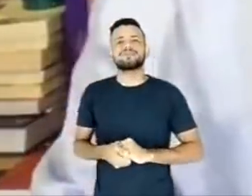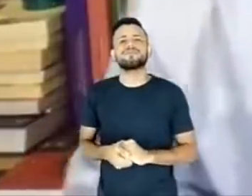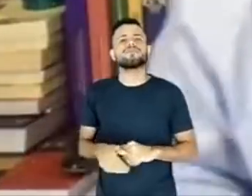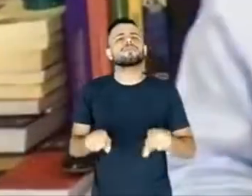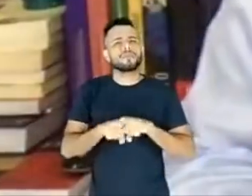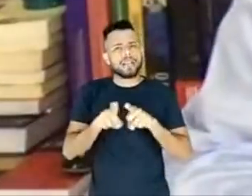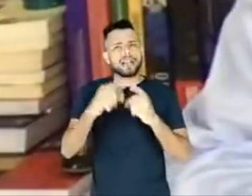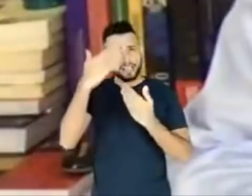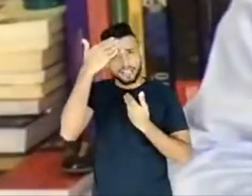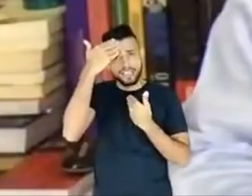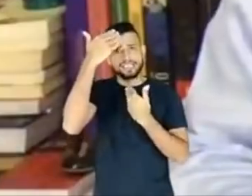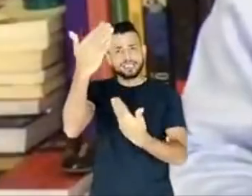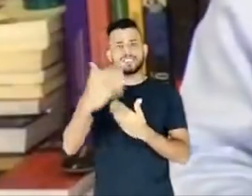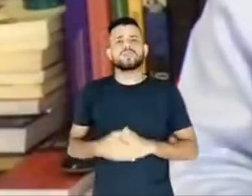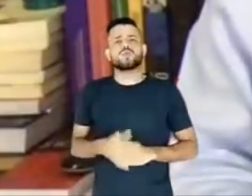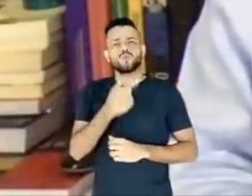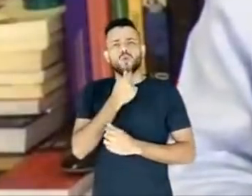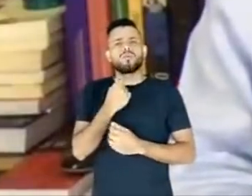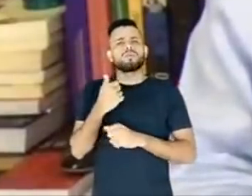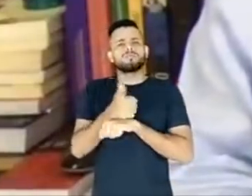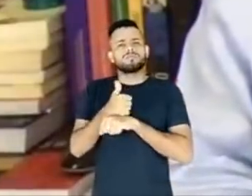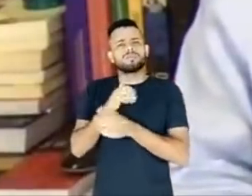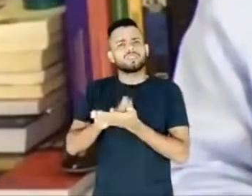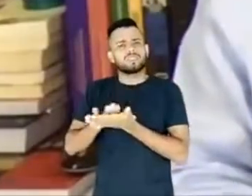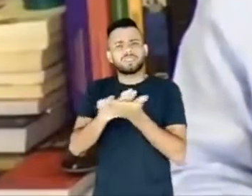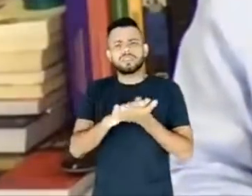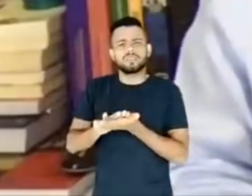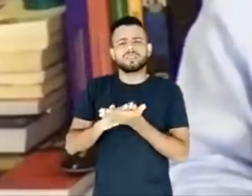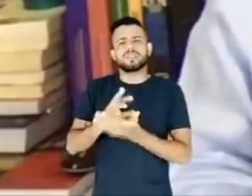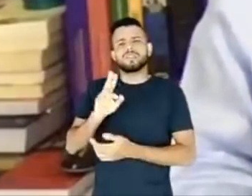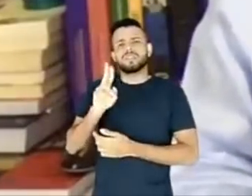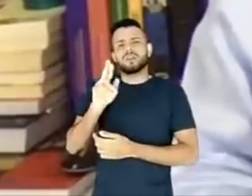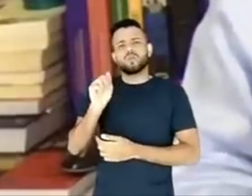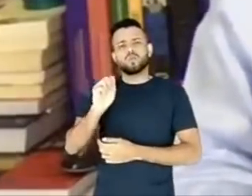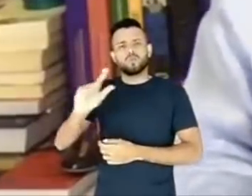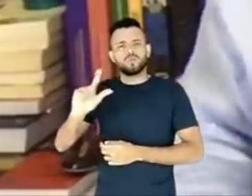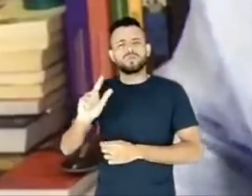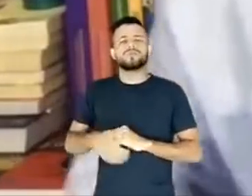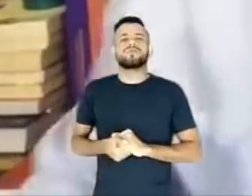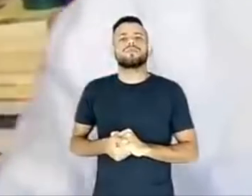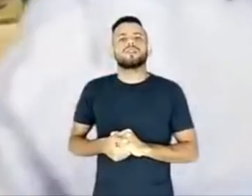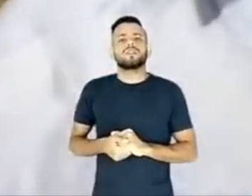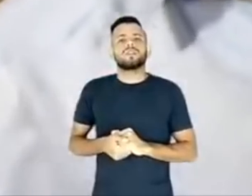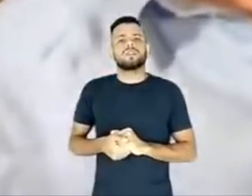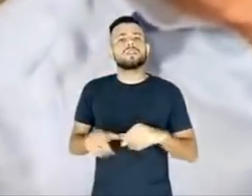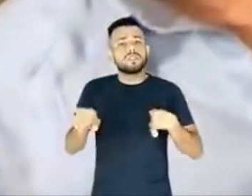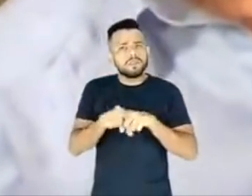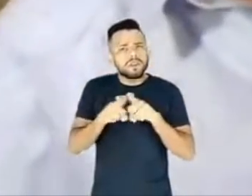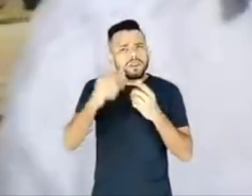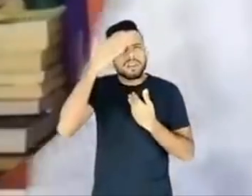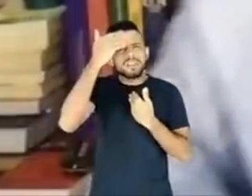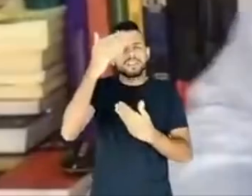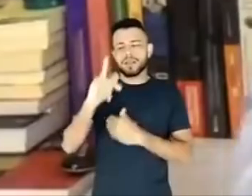novo sambista, Raul Amorim, da coordenação do Movimento Sem Terra, e quero agradecer ao Pereira, que eu